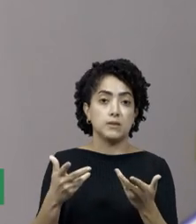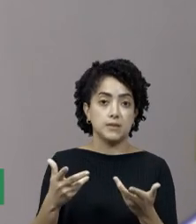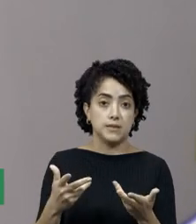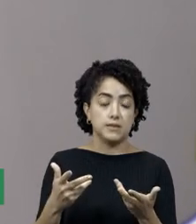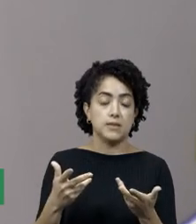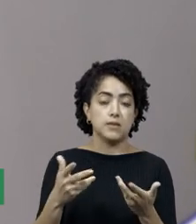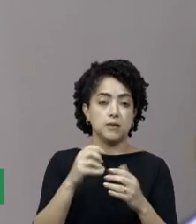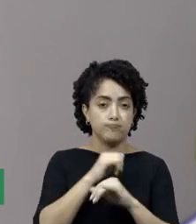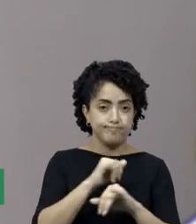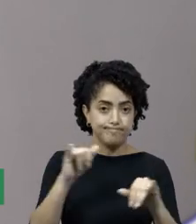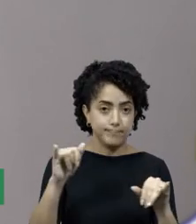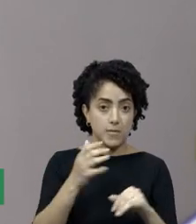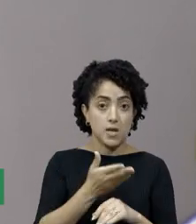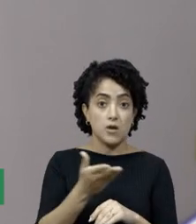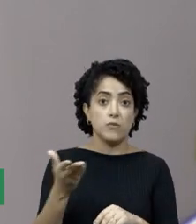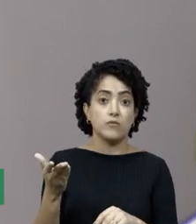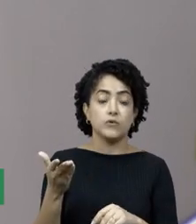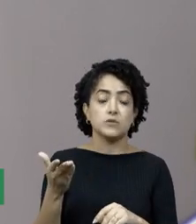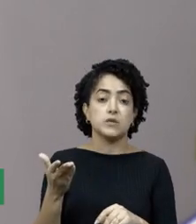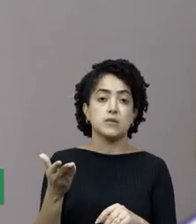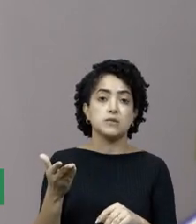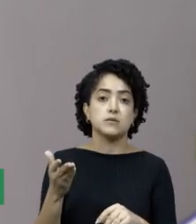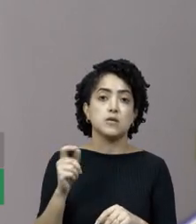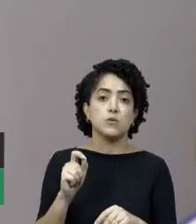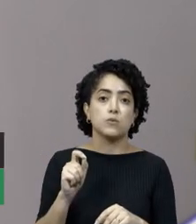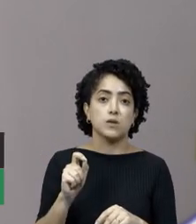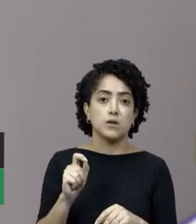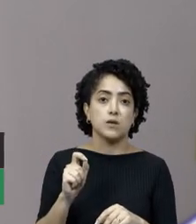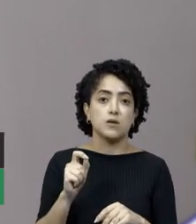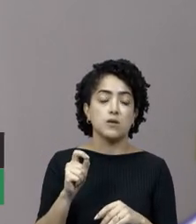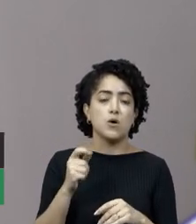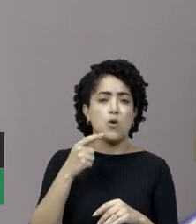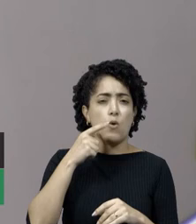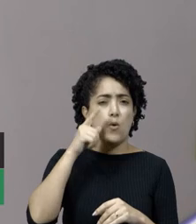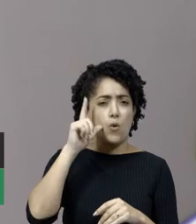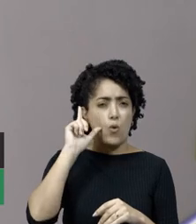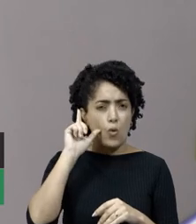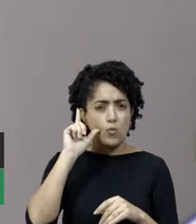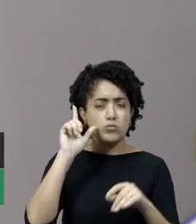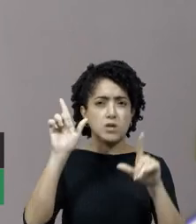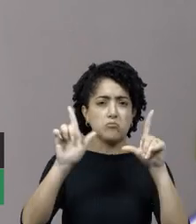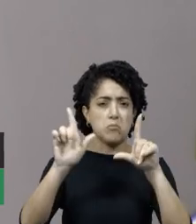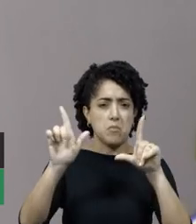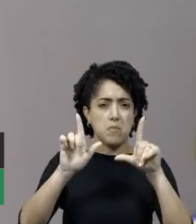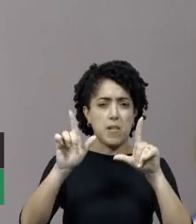trazer aqui nesse momento. Eu ouvi ontem uma reportagem sobre